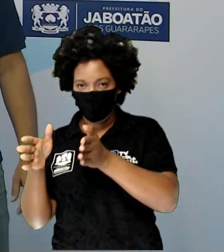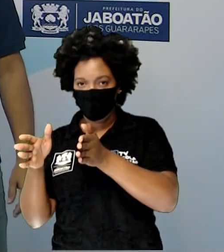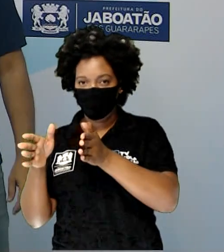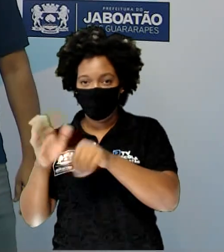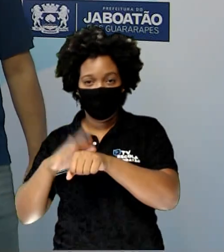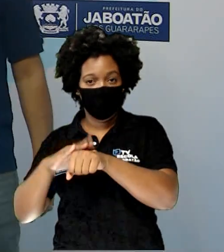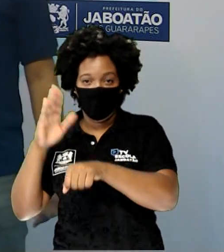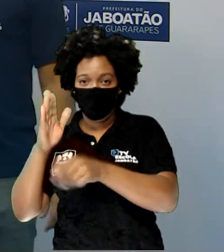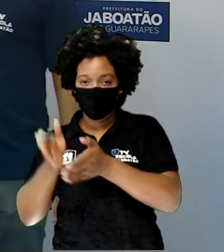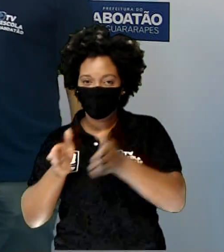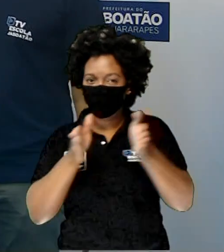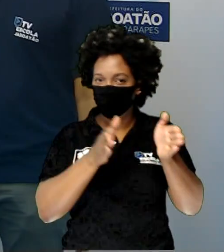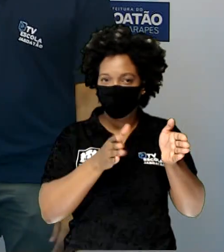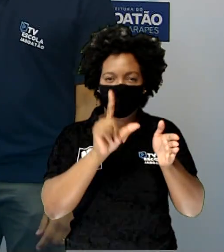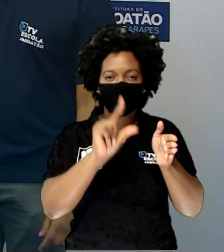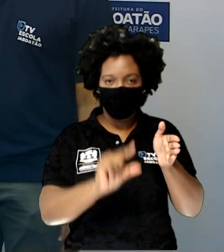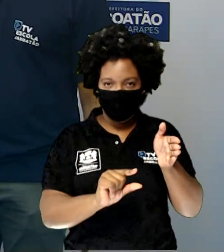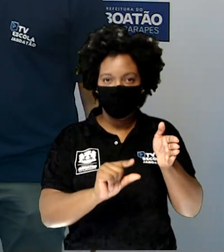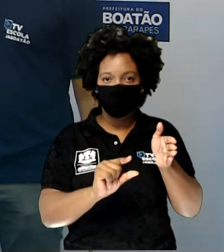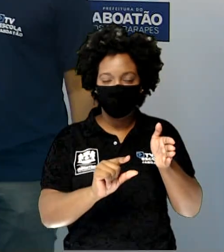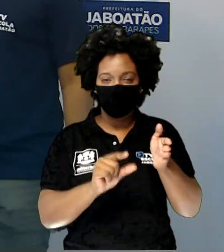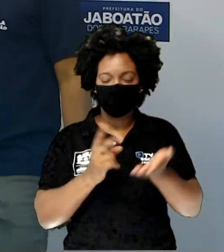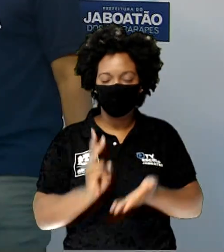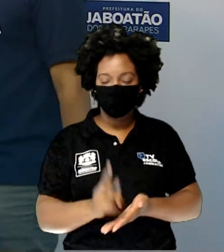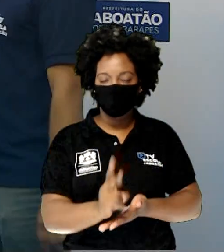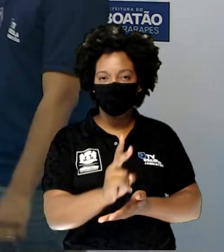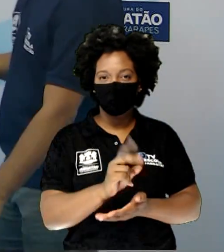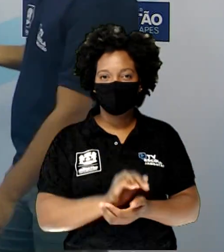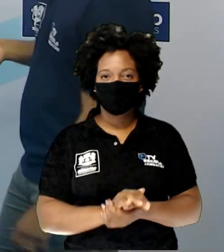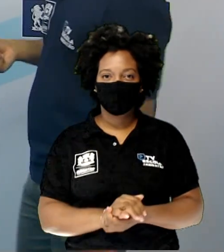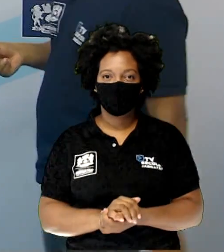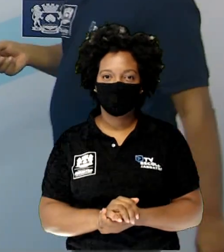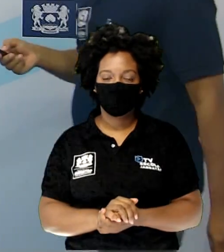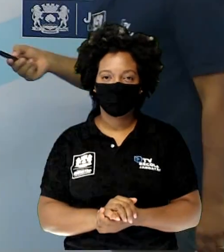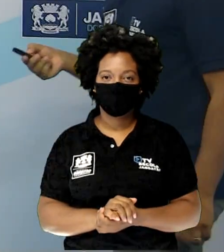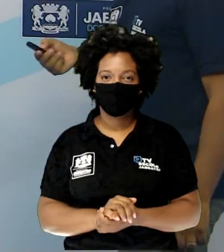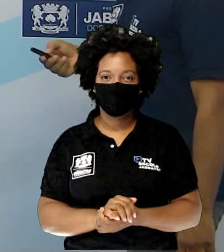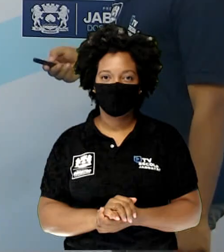lá. Ok? Podemos continuar? Então, vamos lá.